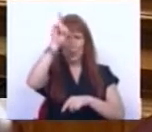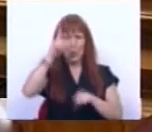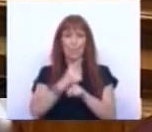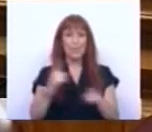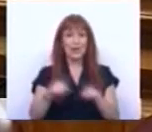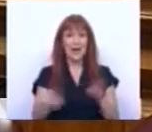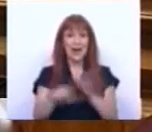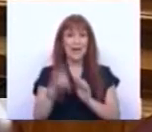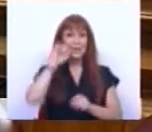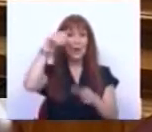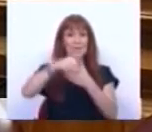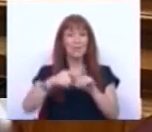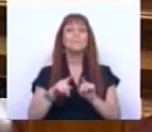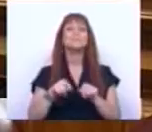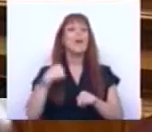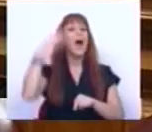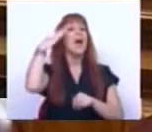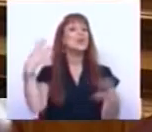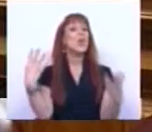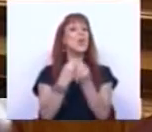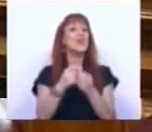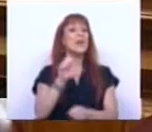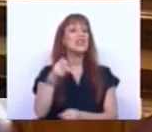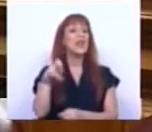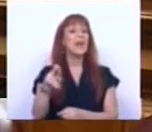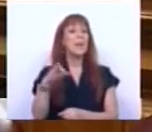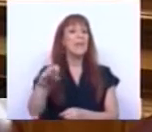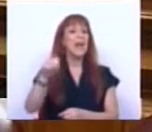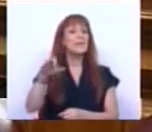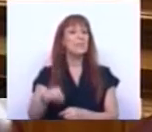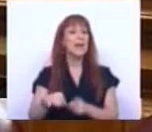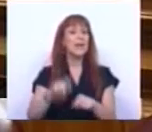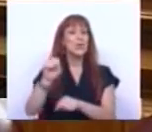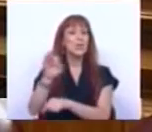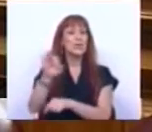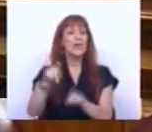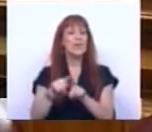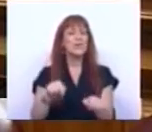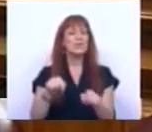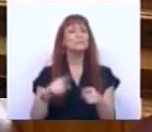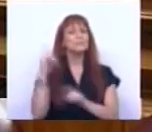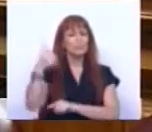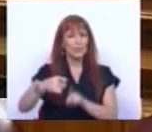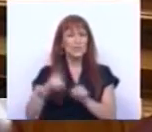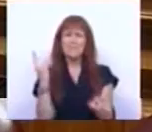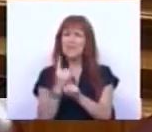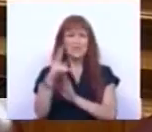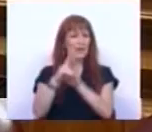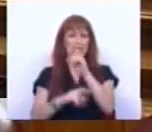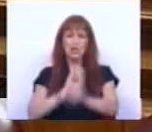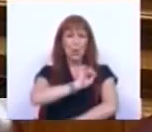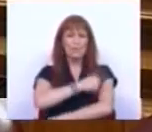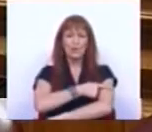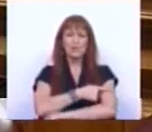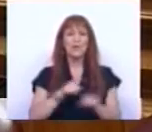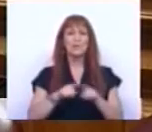uma vez que a Lei de Segurança Interna considera conjuntamente a GNR, a PSP e o CEF como estando sujeitos ao mesmo regime de